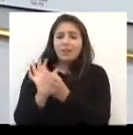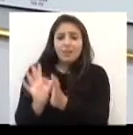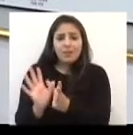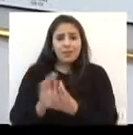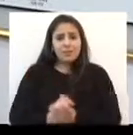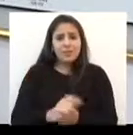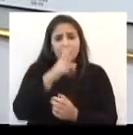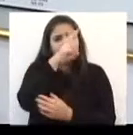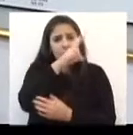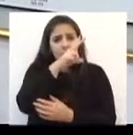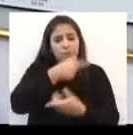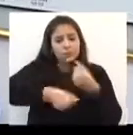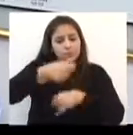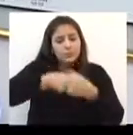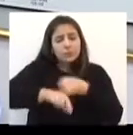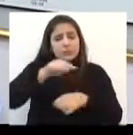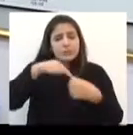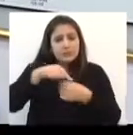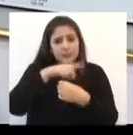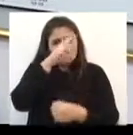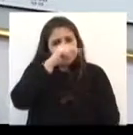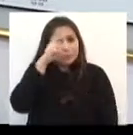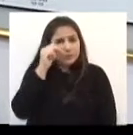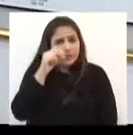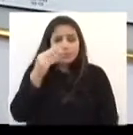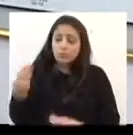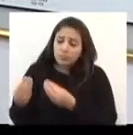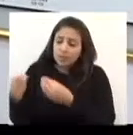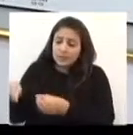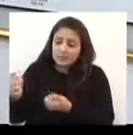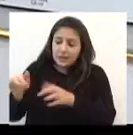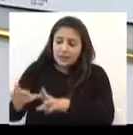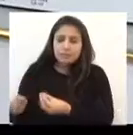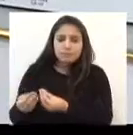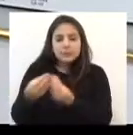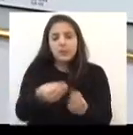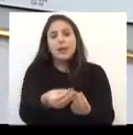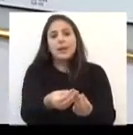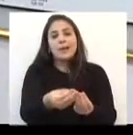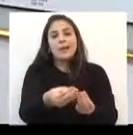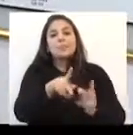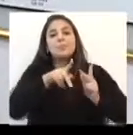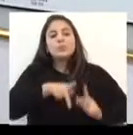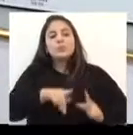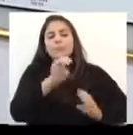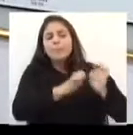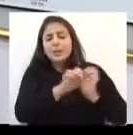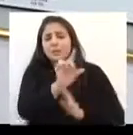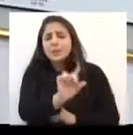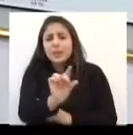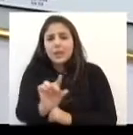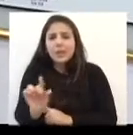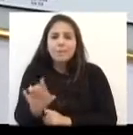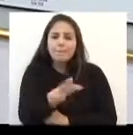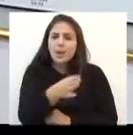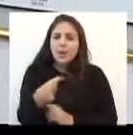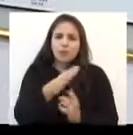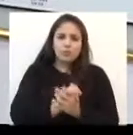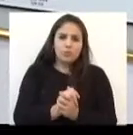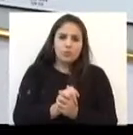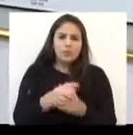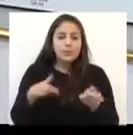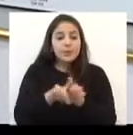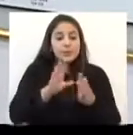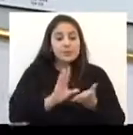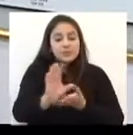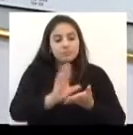da cidade, aí, o nosso prefeito, pegar aquela área então e direcionar para o pequeno e o médio empreendedor. Dar esse pequeno incentivo que